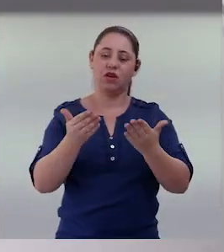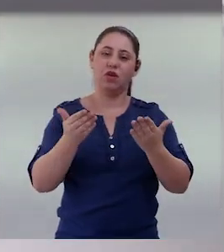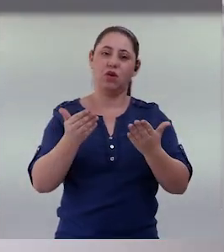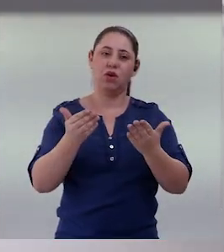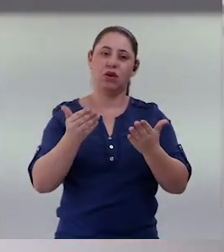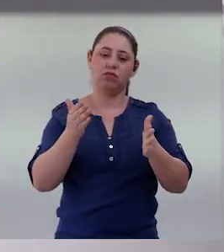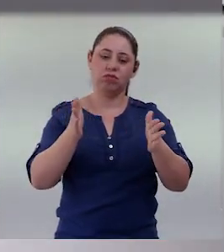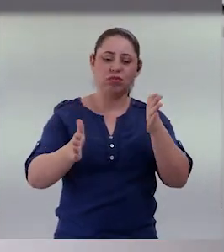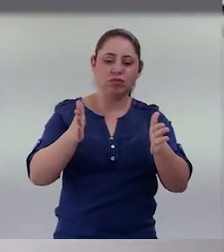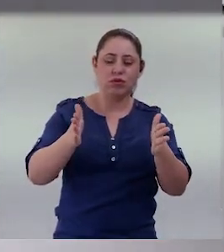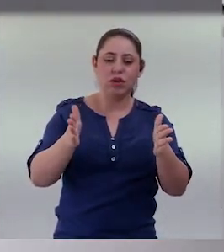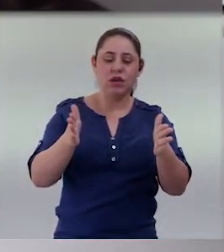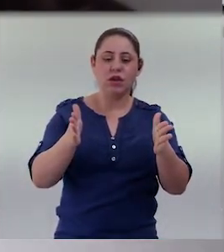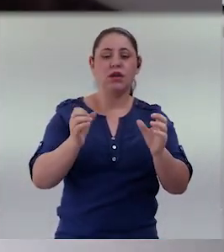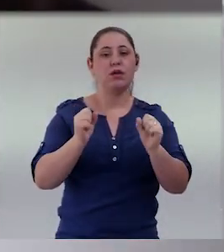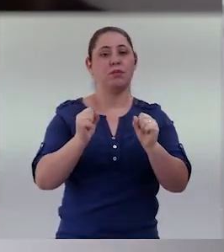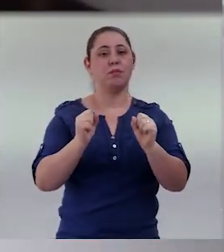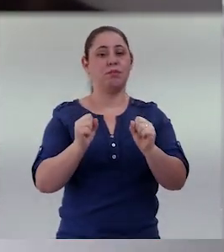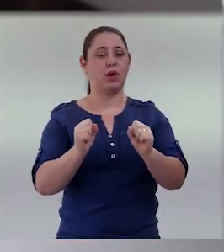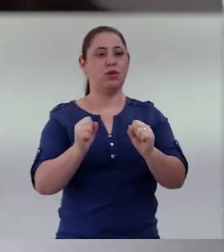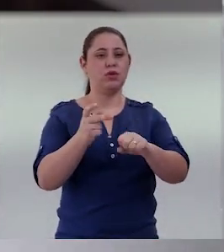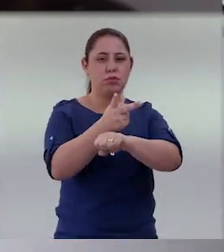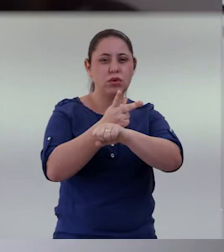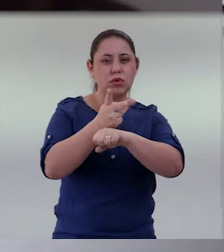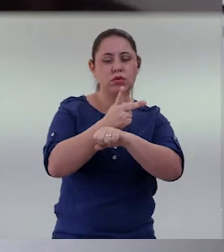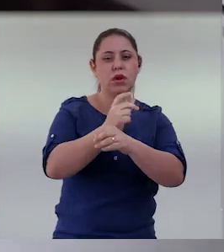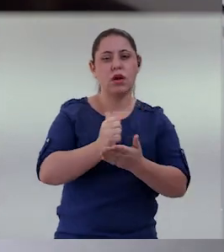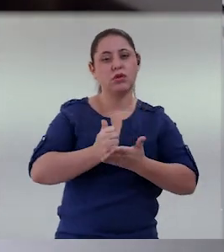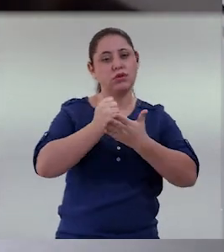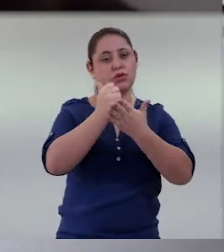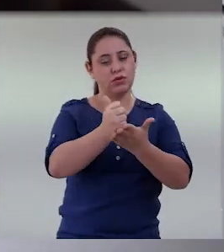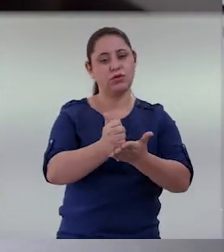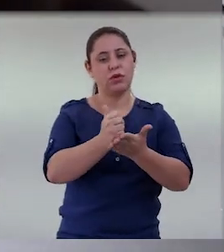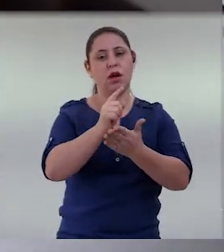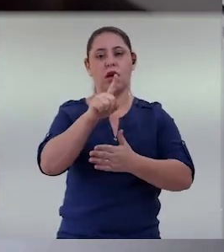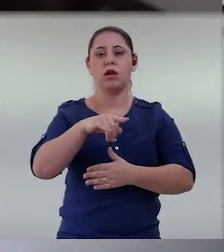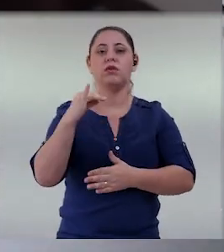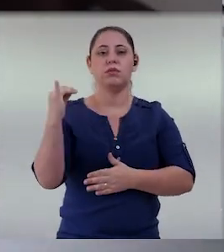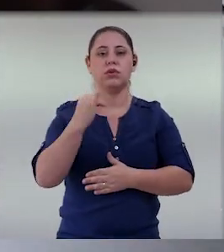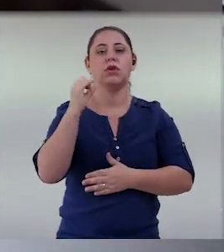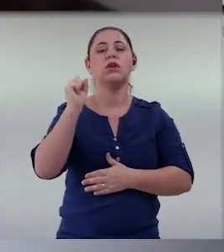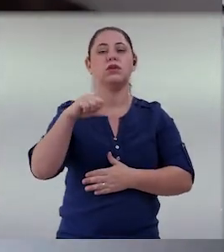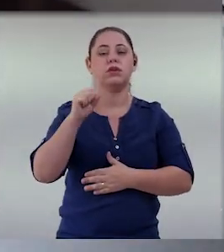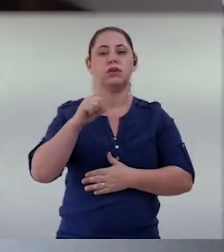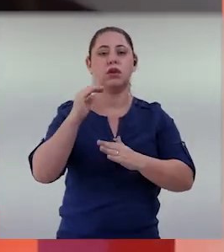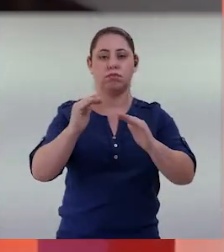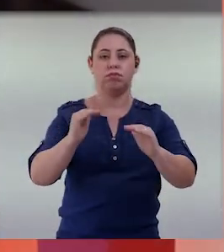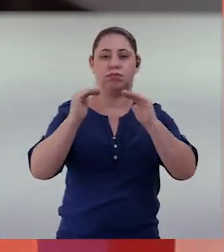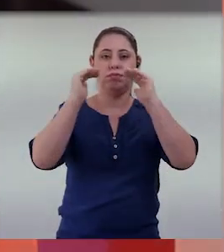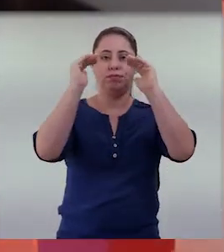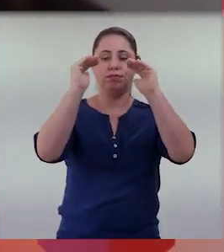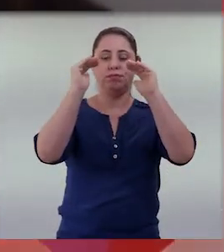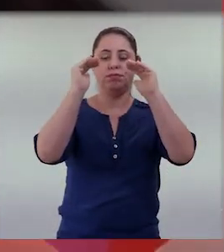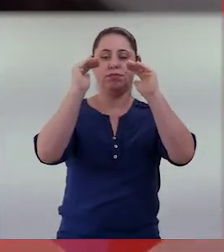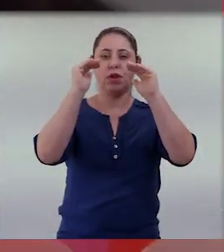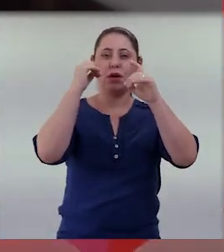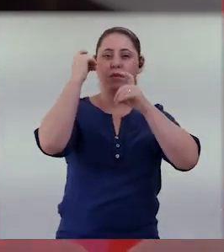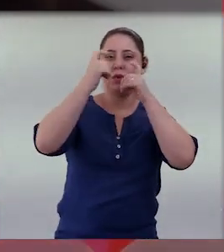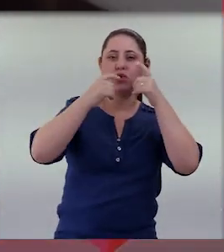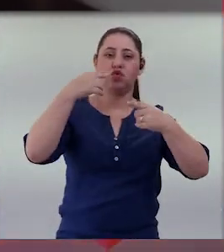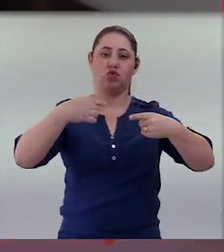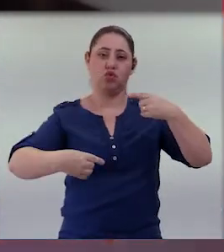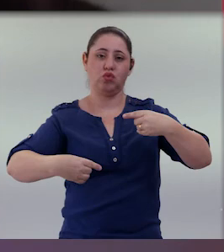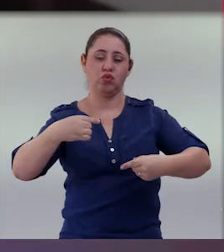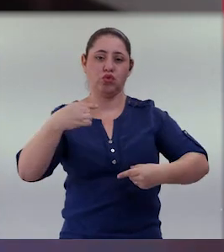nesse quadro que estamos passando temporariamente, que você pode buscar ajuda, enfim. Então, é importante, sim, as